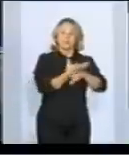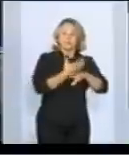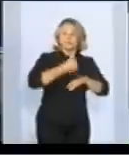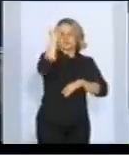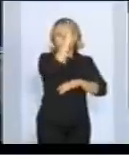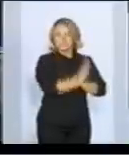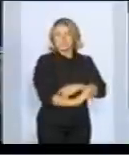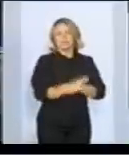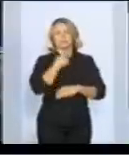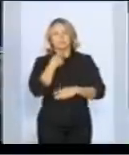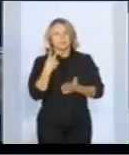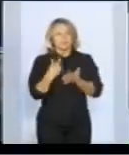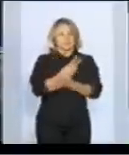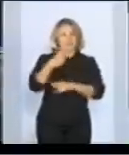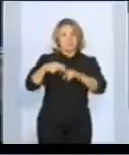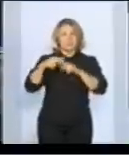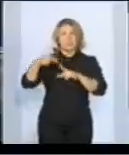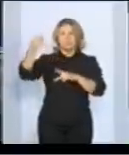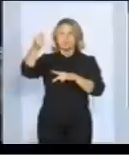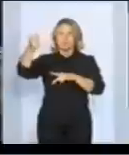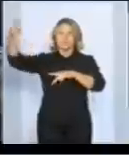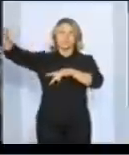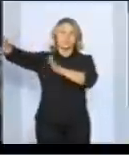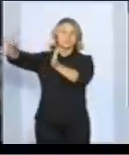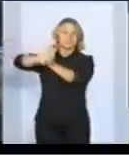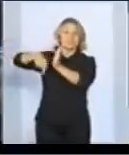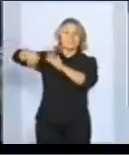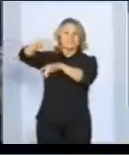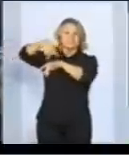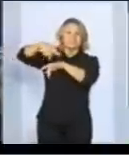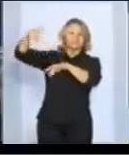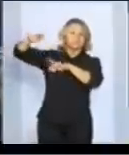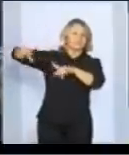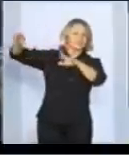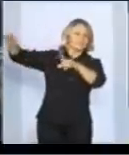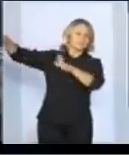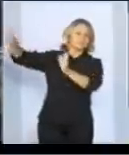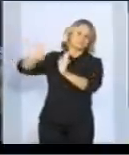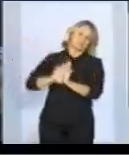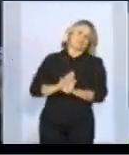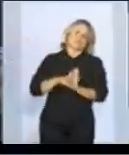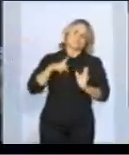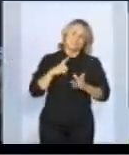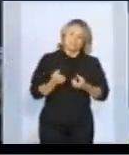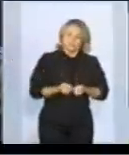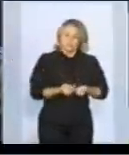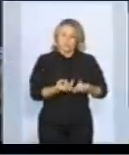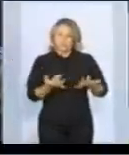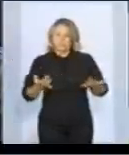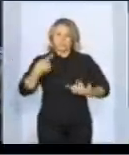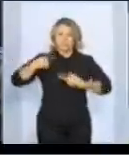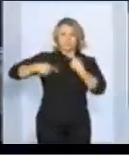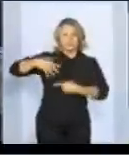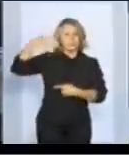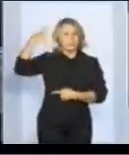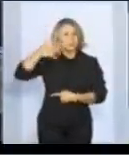no capital estrangeiro? Porque se você tem um aglomerado de políticas que geram maior demanda, o que que